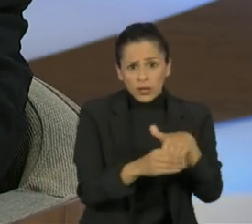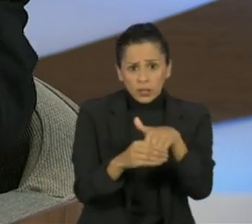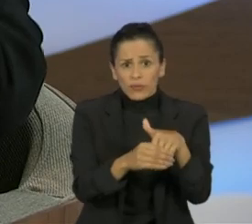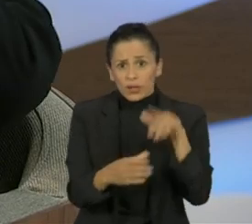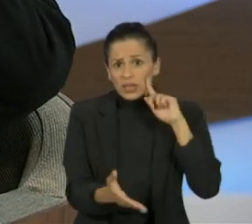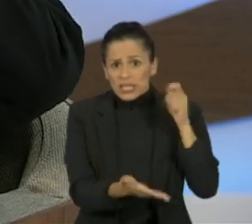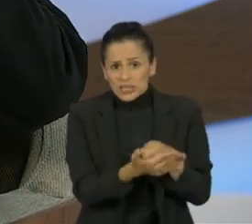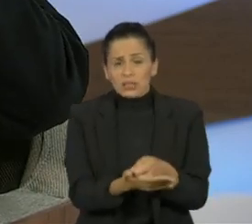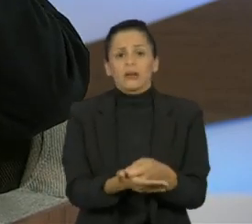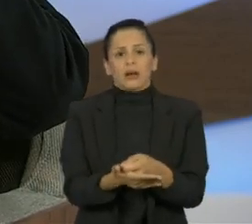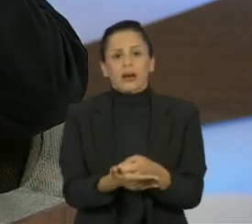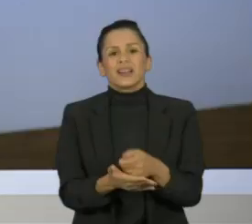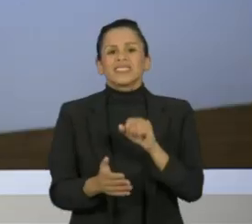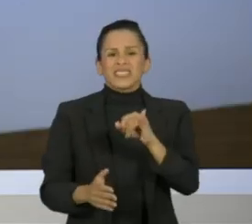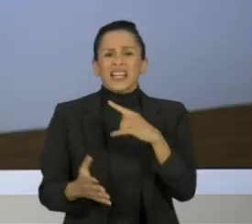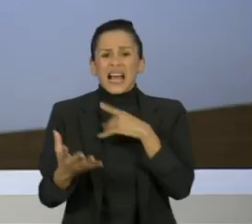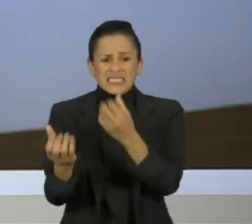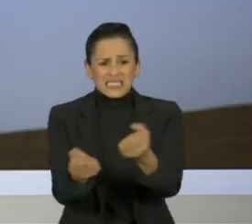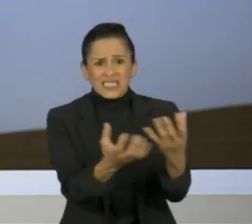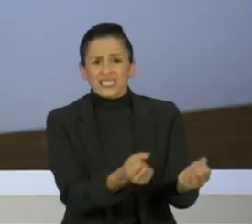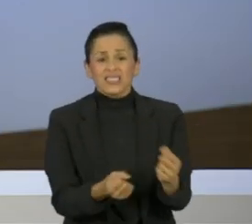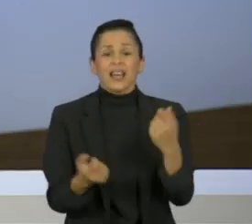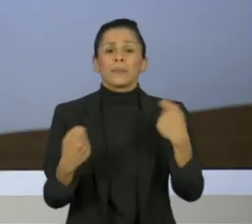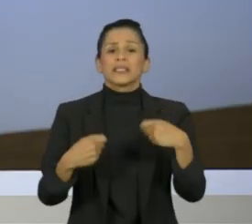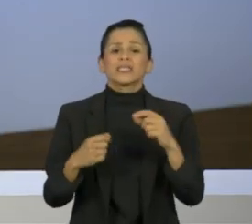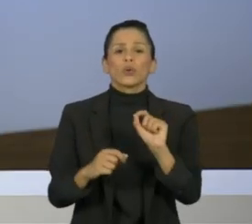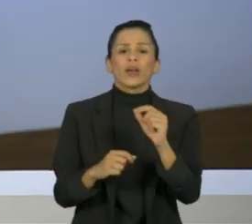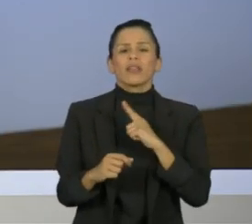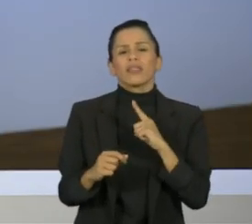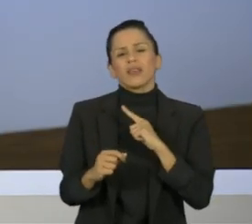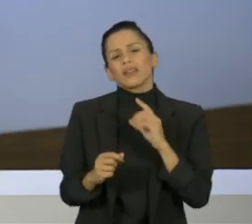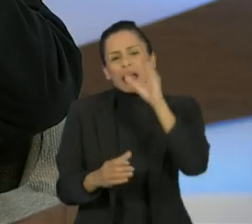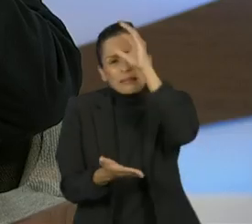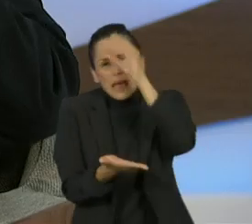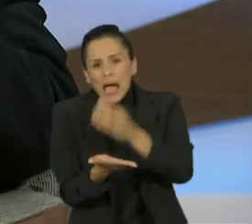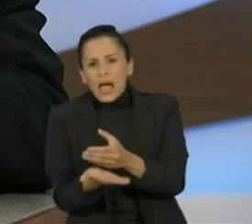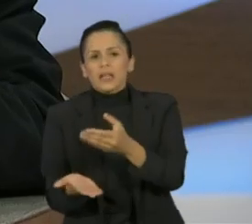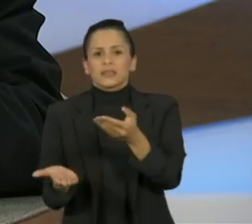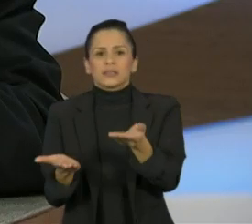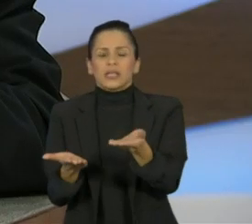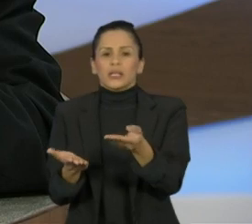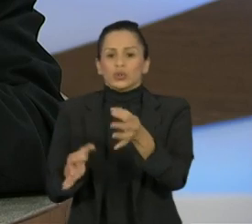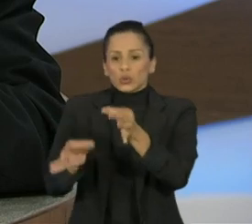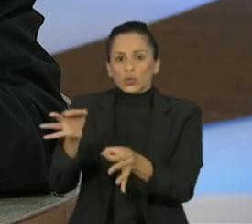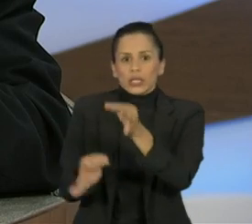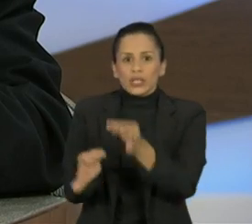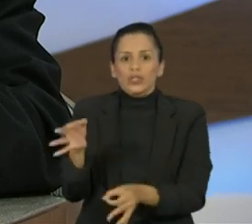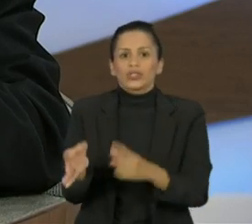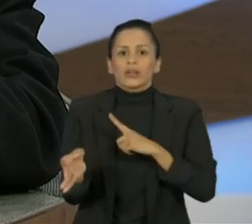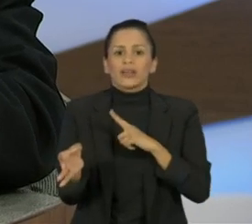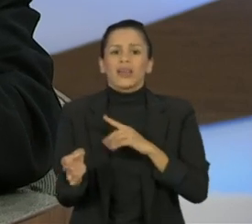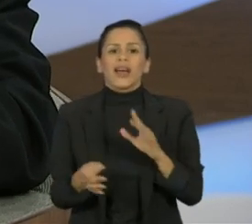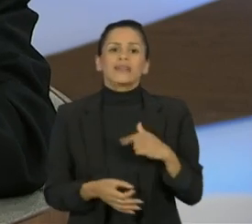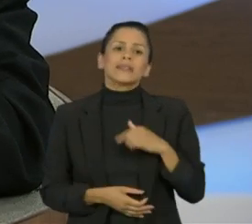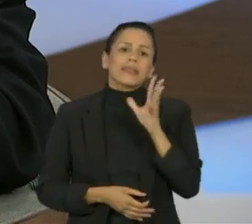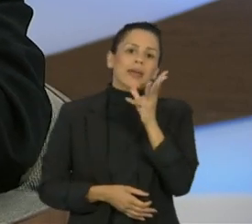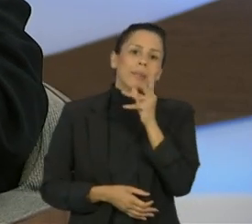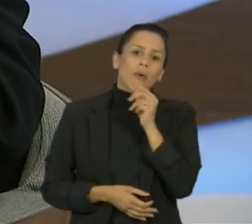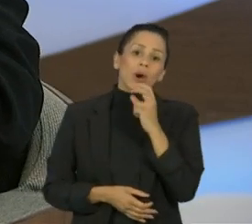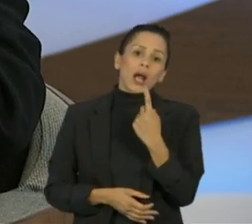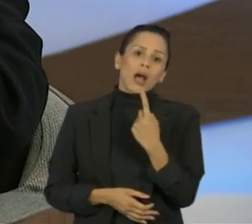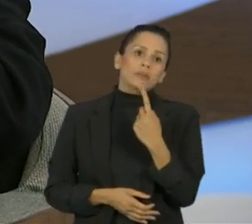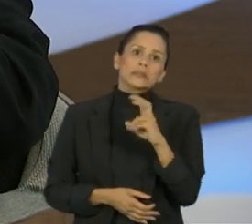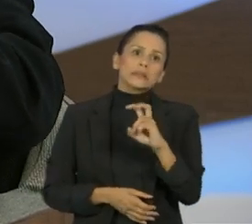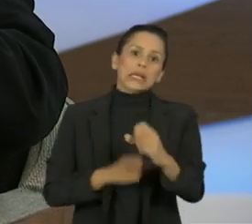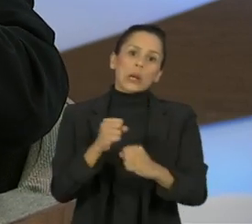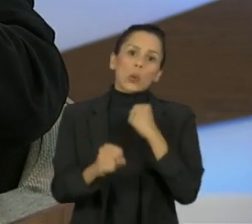as causas que estejam discutiu naquela tese jurídica tanto que você leva três quatro cinco anos para jogar você atravanca justiça bob